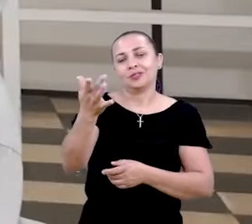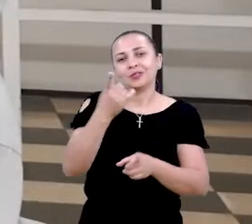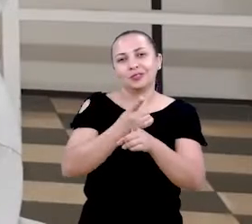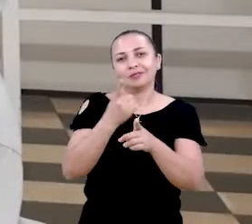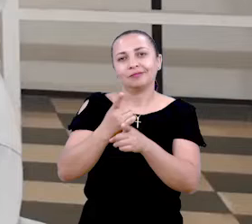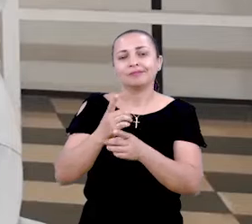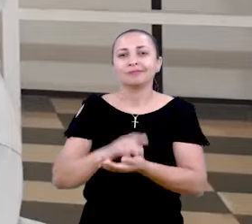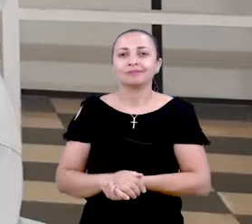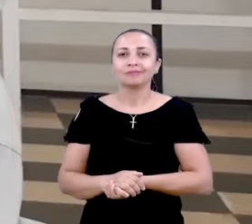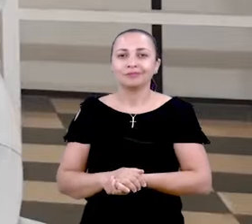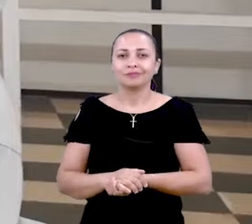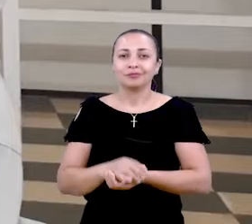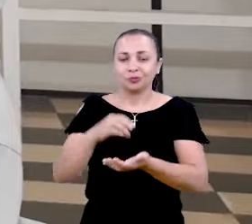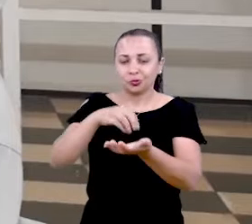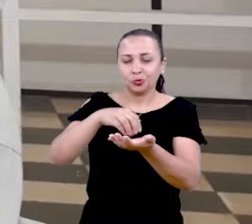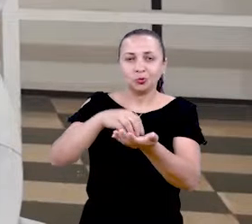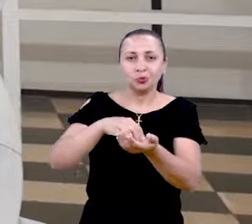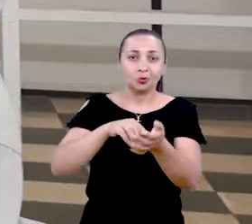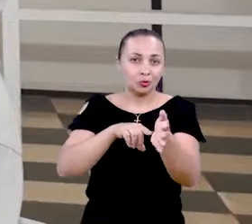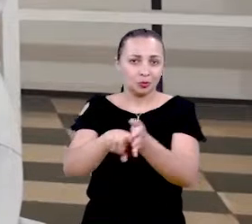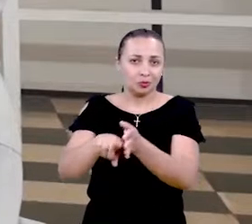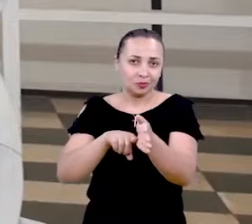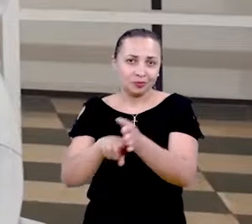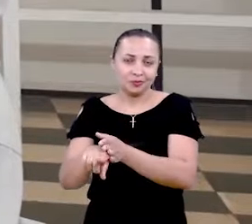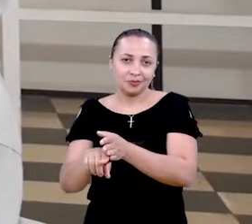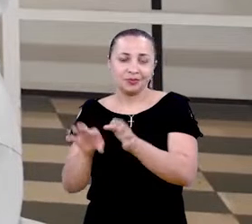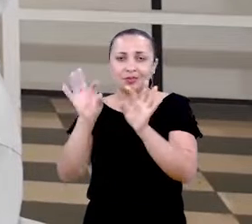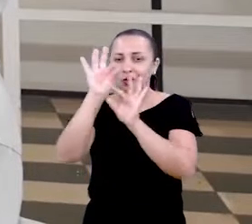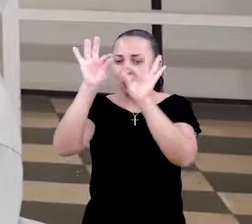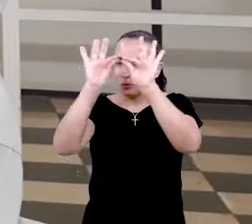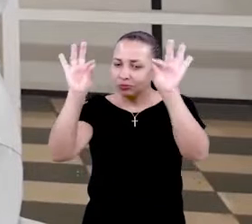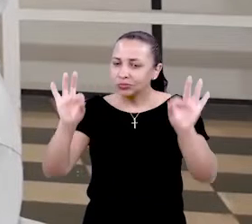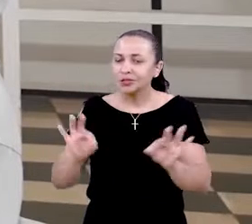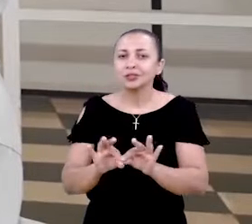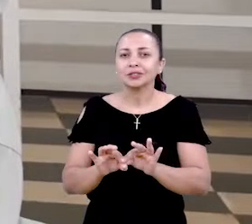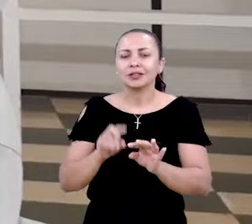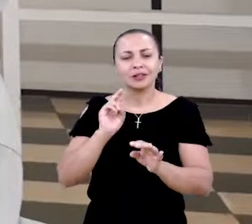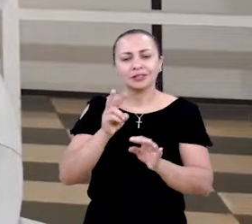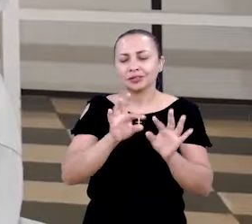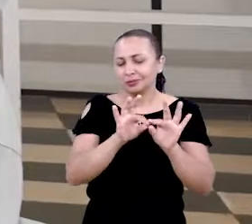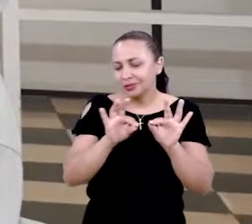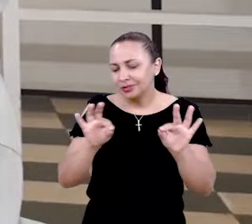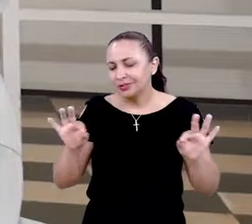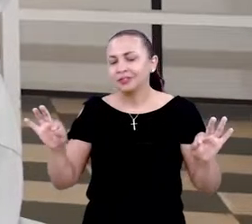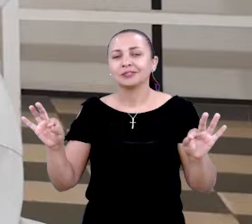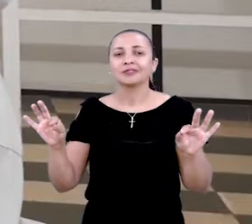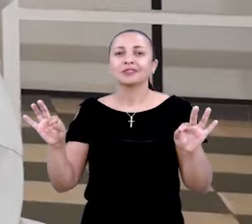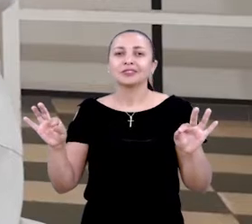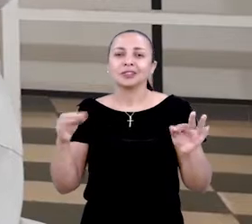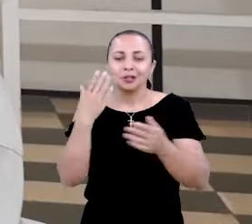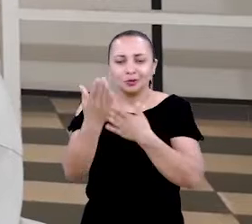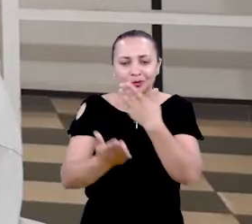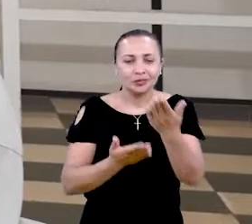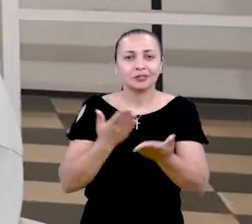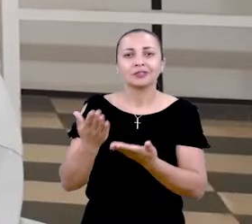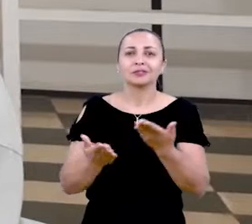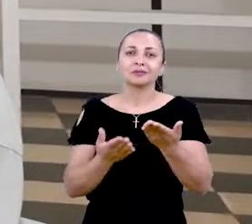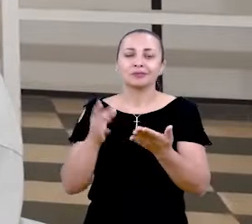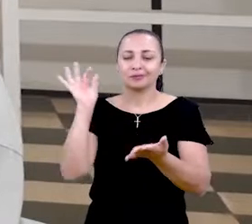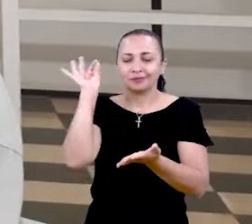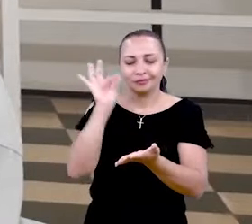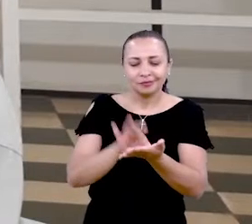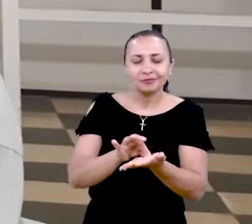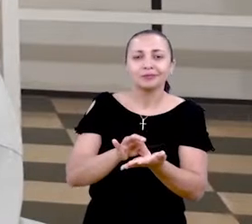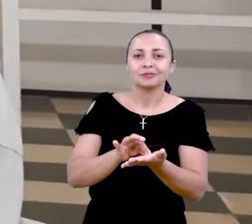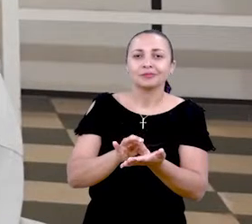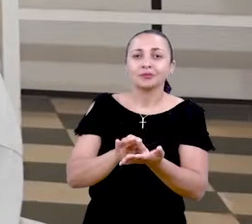projetos aqui do Núcleo de Pesquisa, eles são sempre, né, nessa linha do tratamento